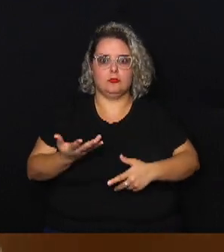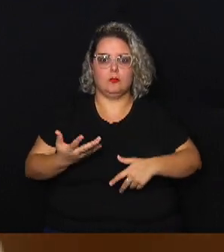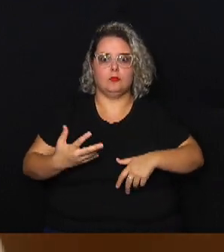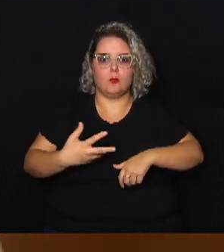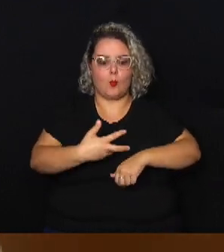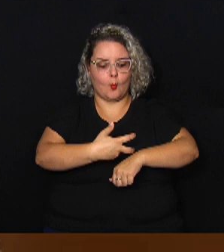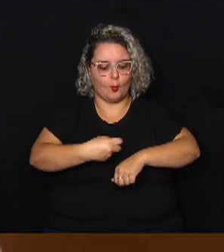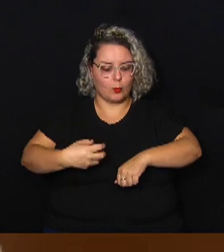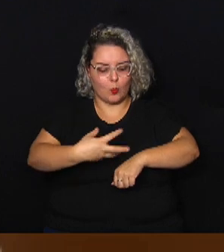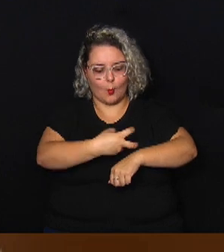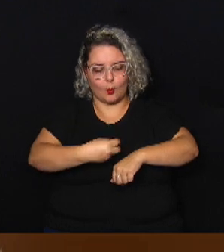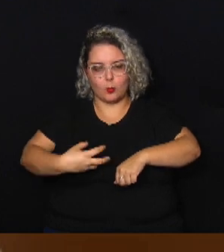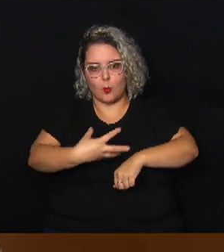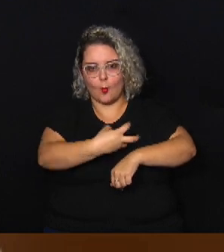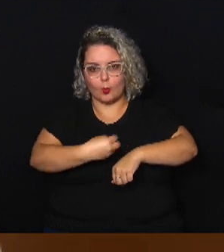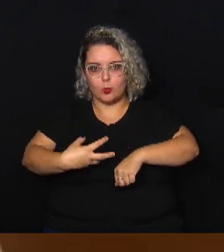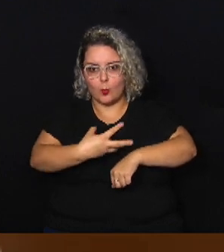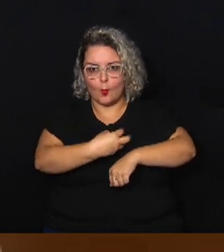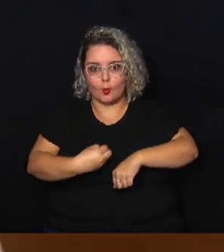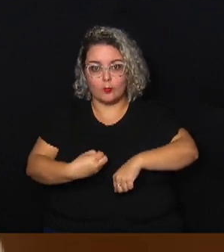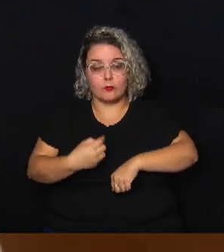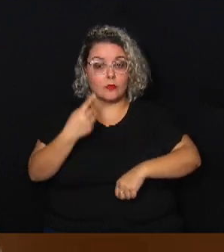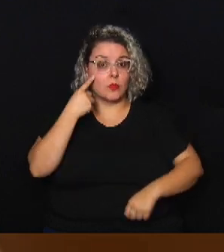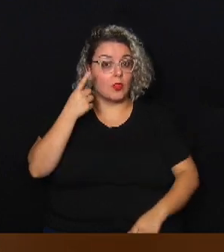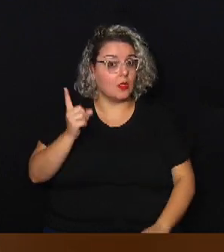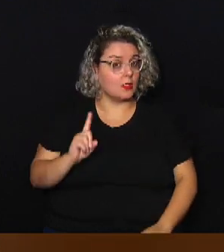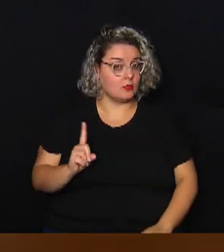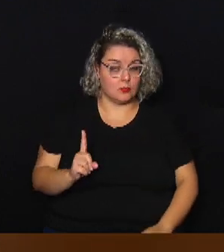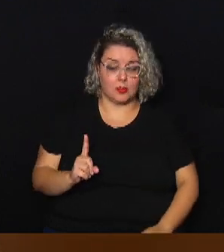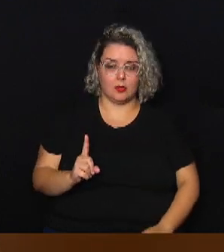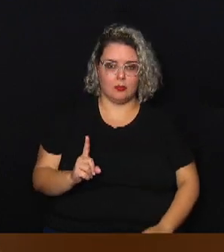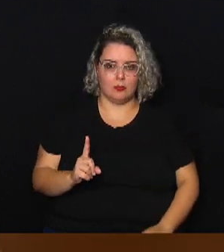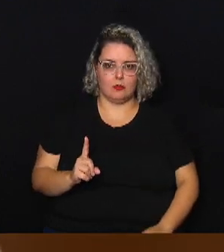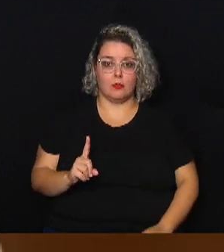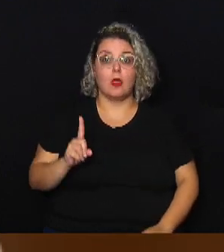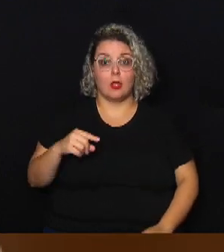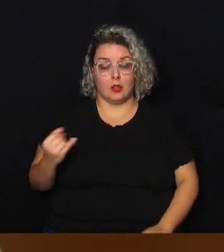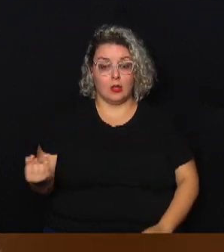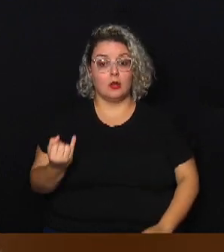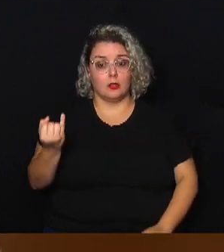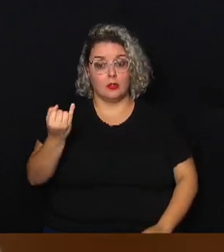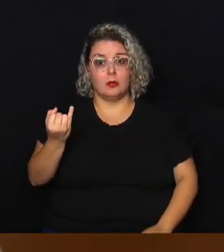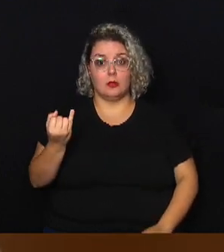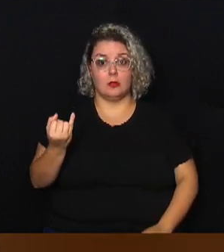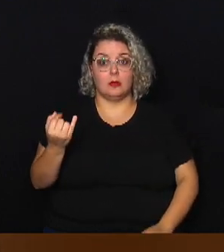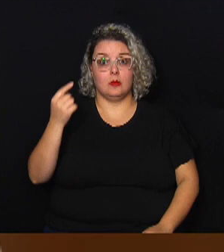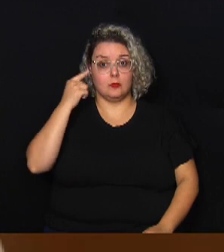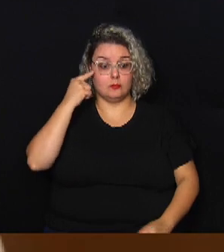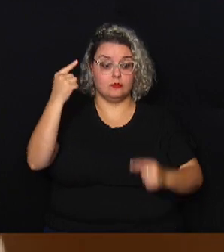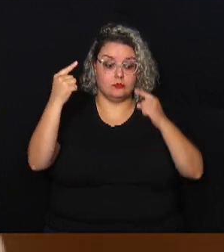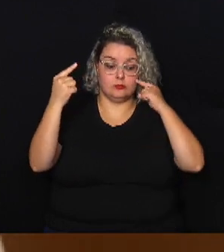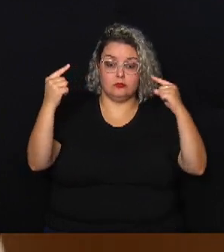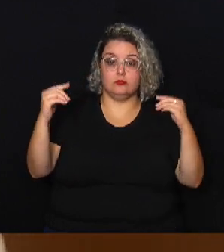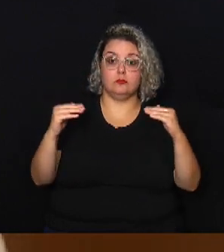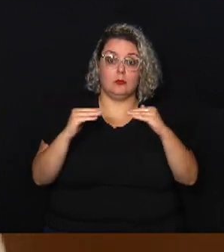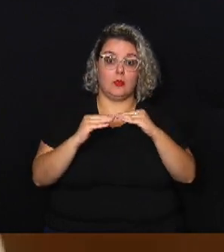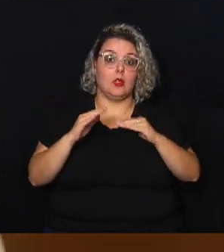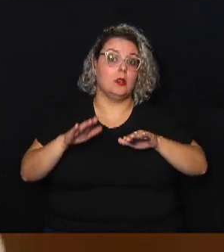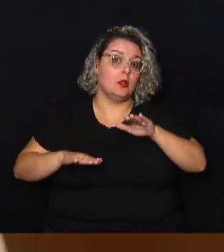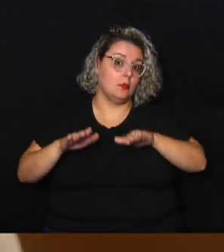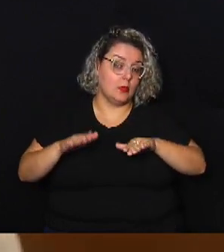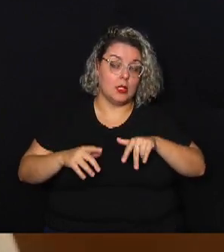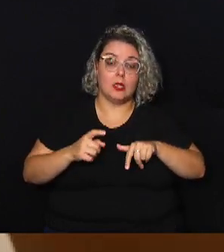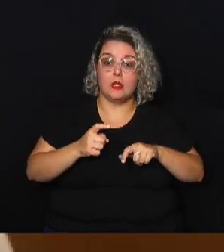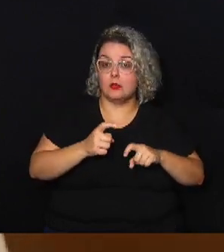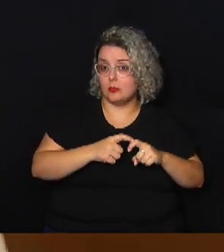gordura. E o raciocínio não é esse. Então, é muito importante esse alinhamento, porque dependendo do